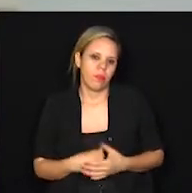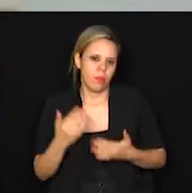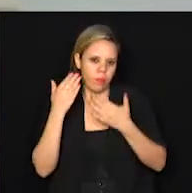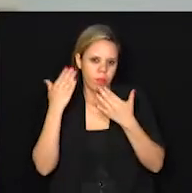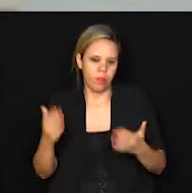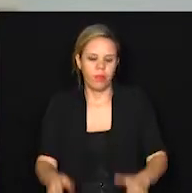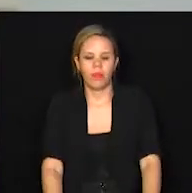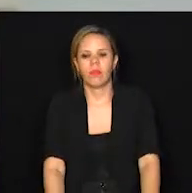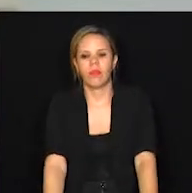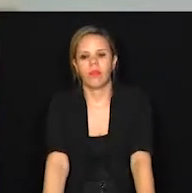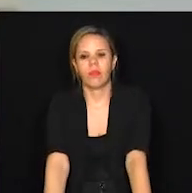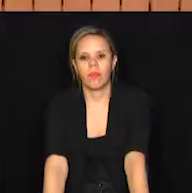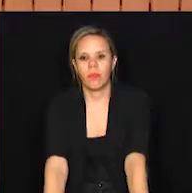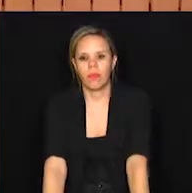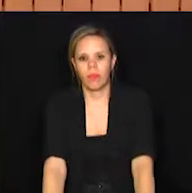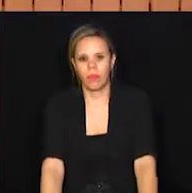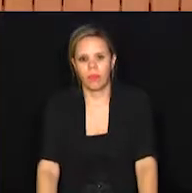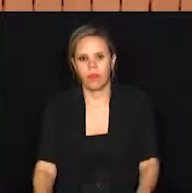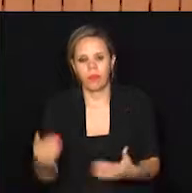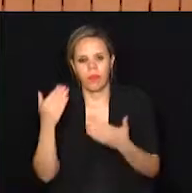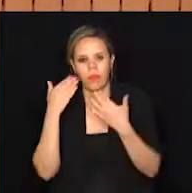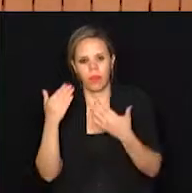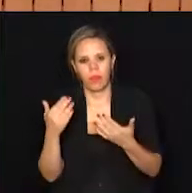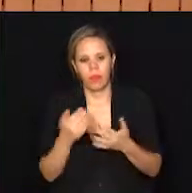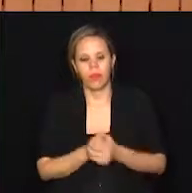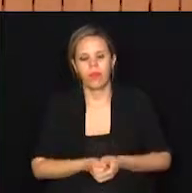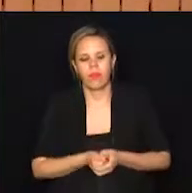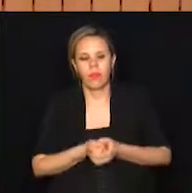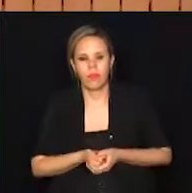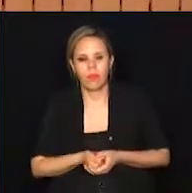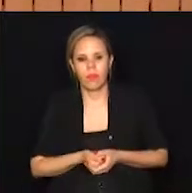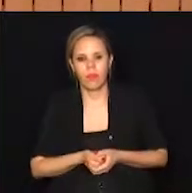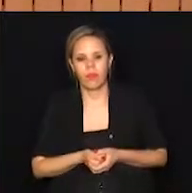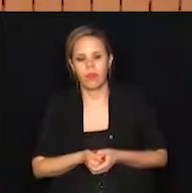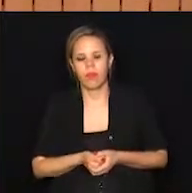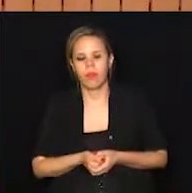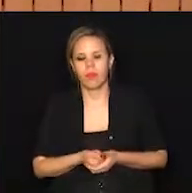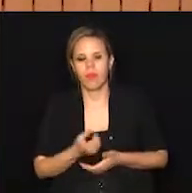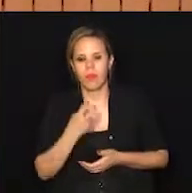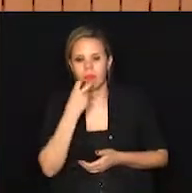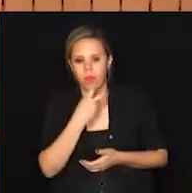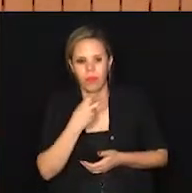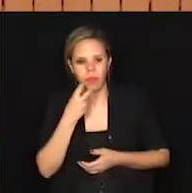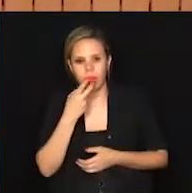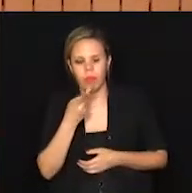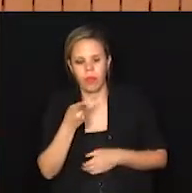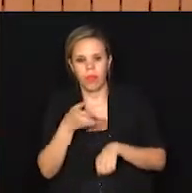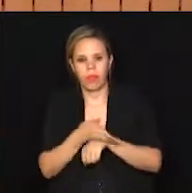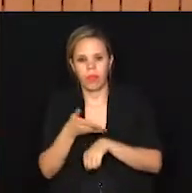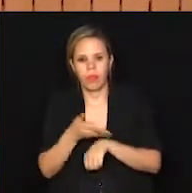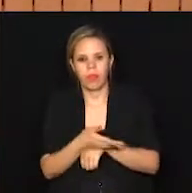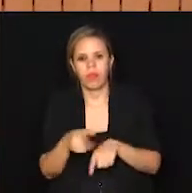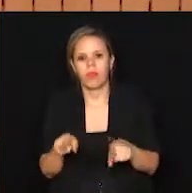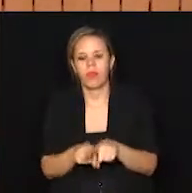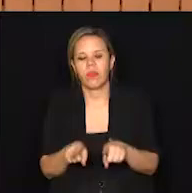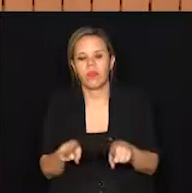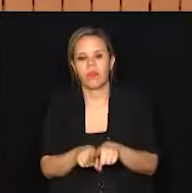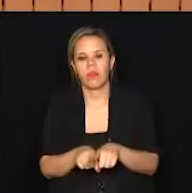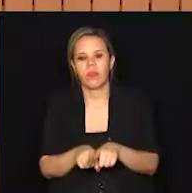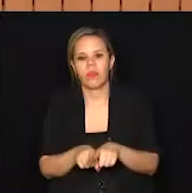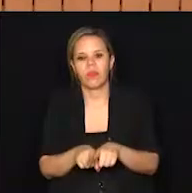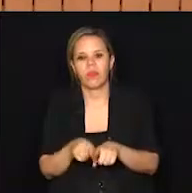Obrigada. Eu que agradeço, doutora Marcela, pela disponibilidade, né, tanto de participar, como também